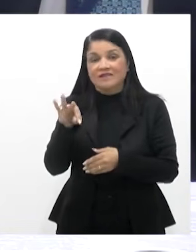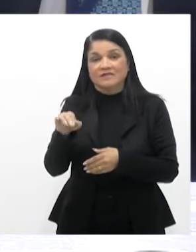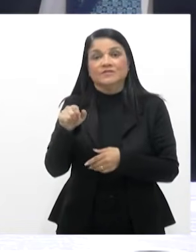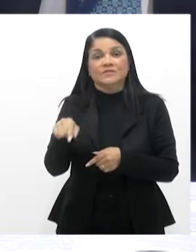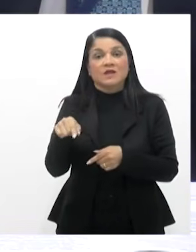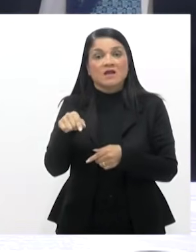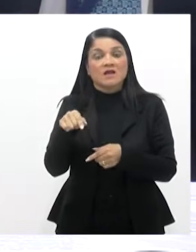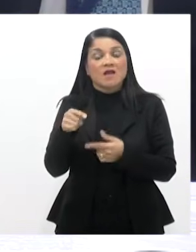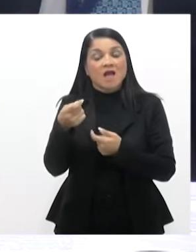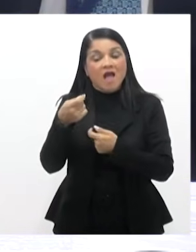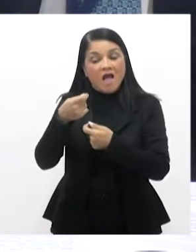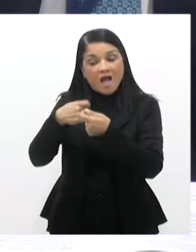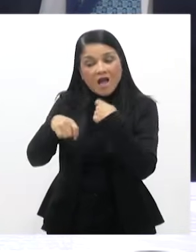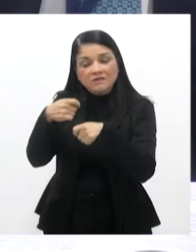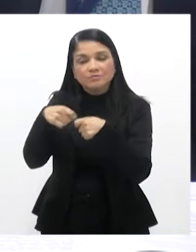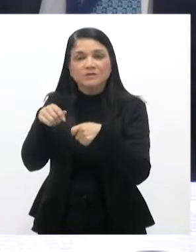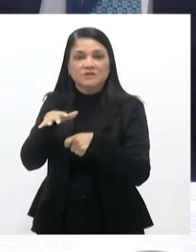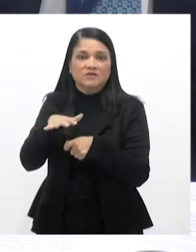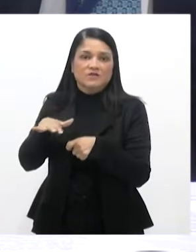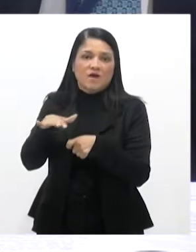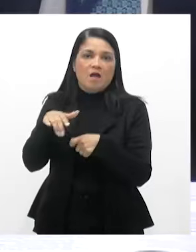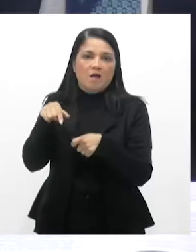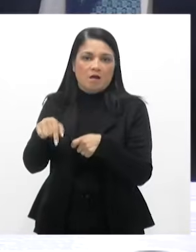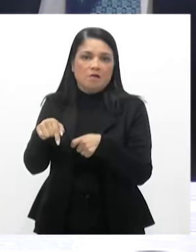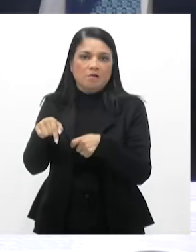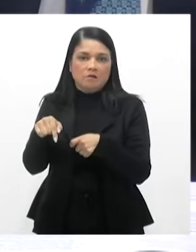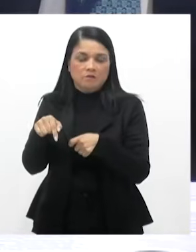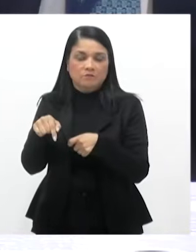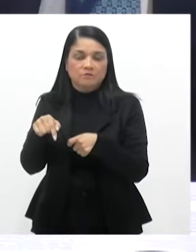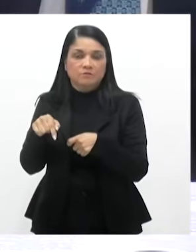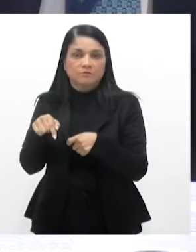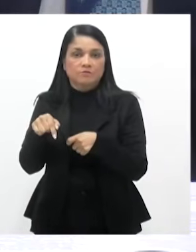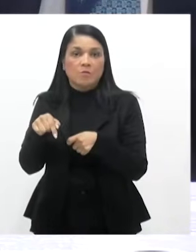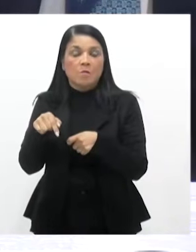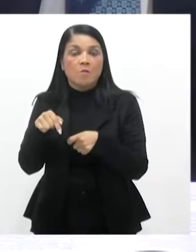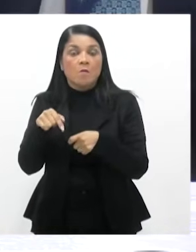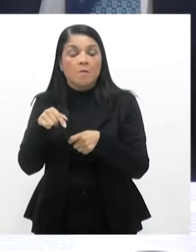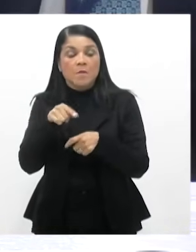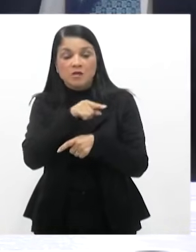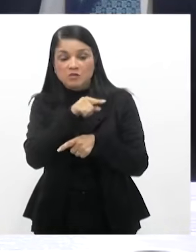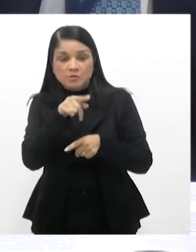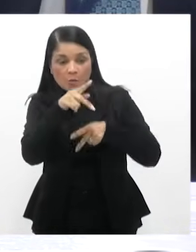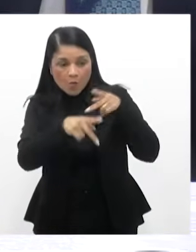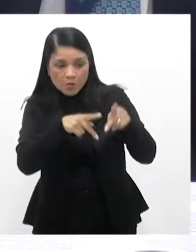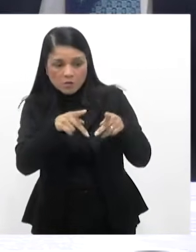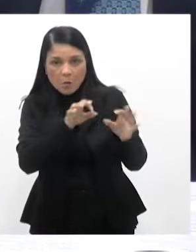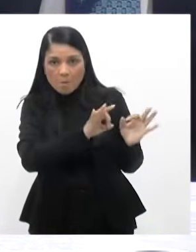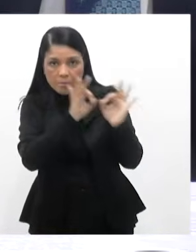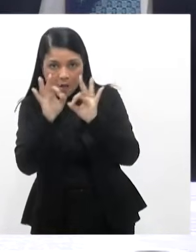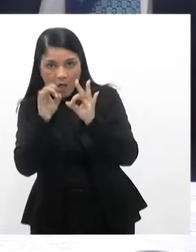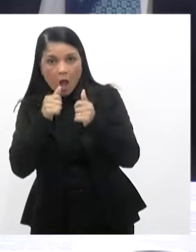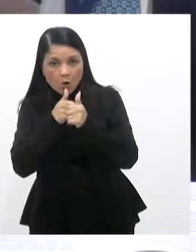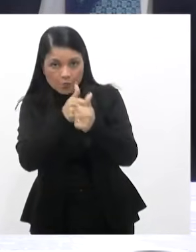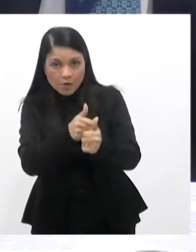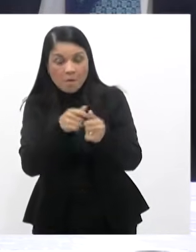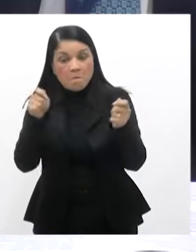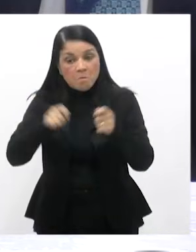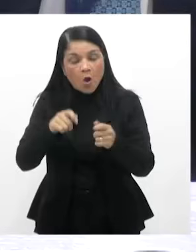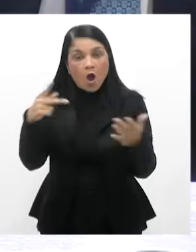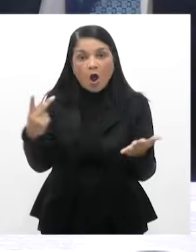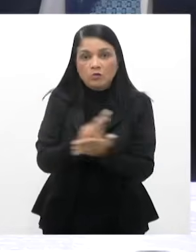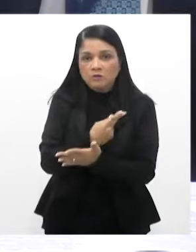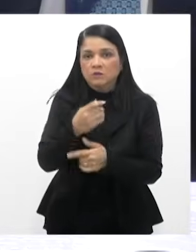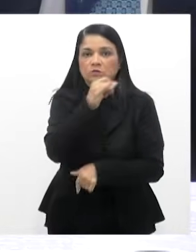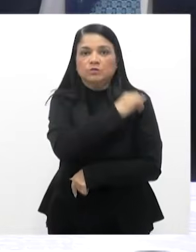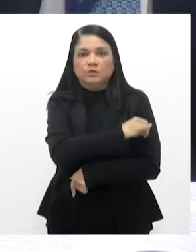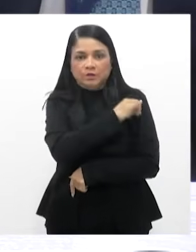natureza administrativa de forma popular para safar uma pane que pode acontecer no Rio de Janeiro,